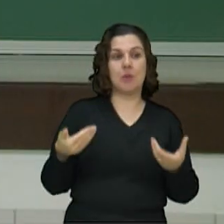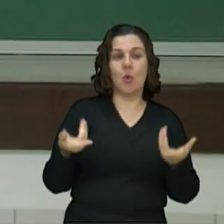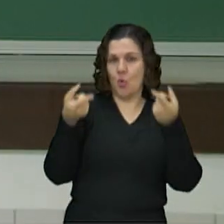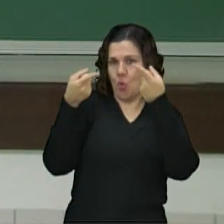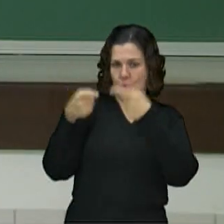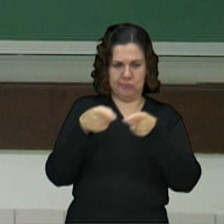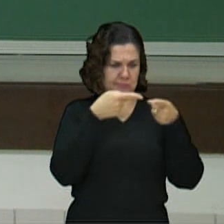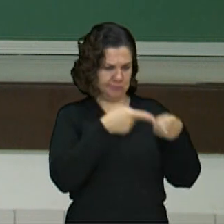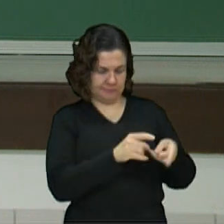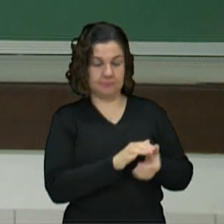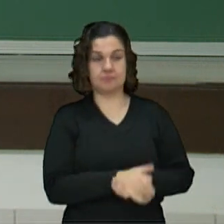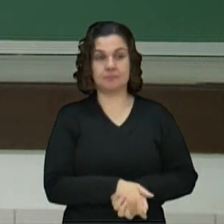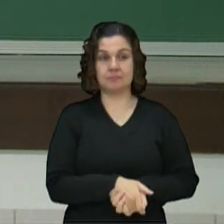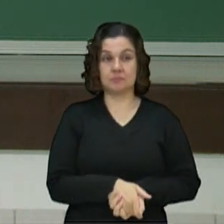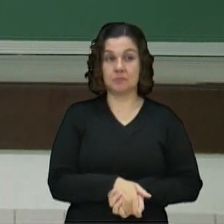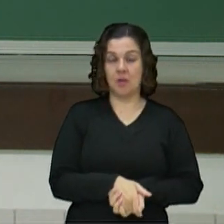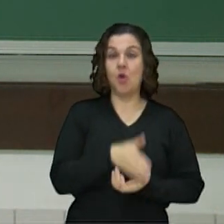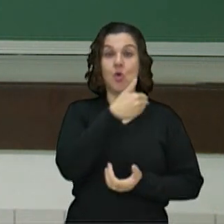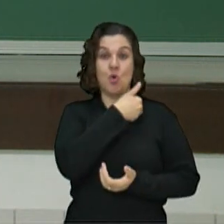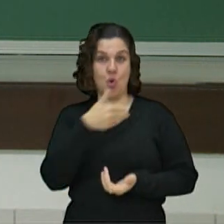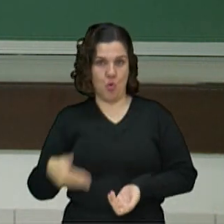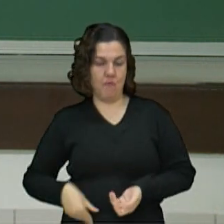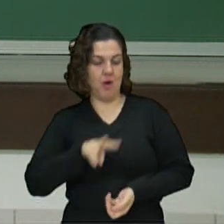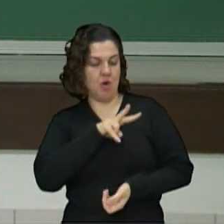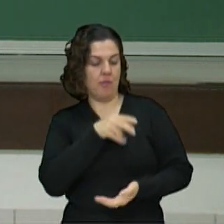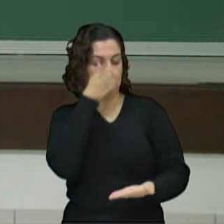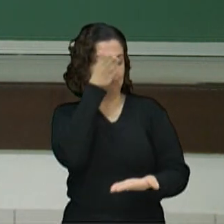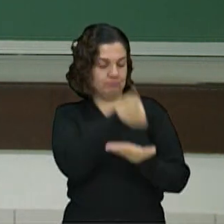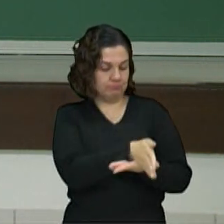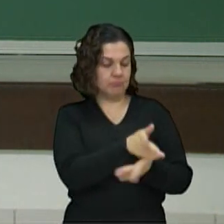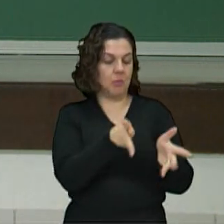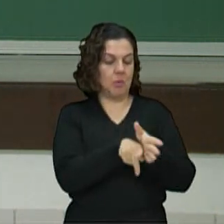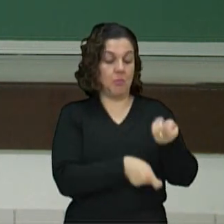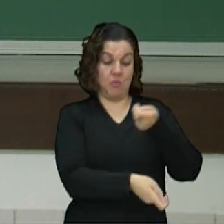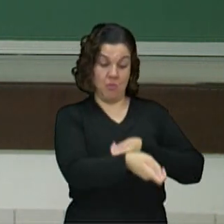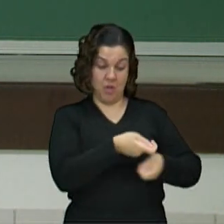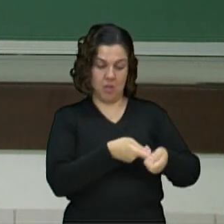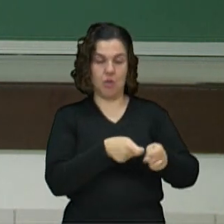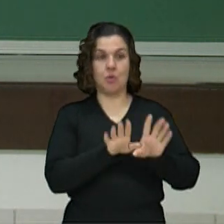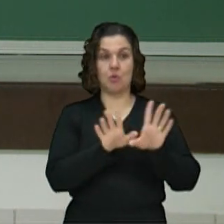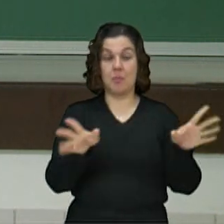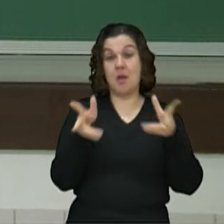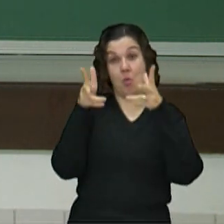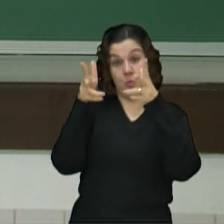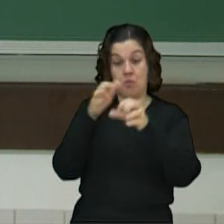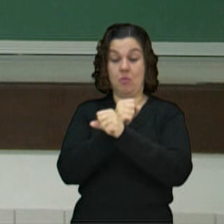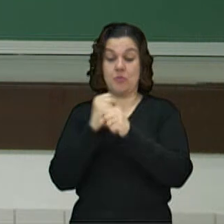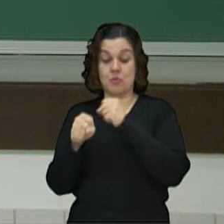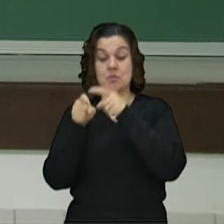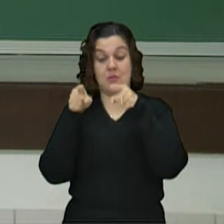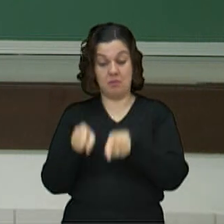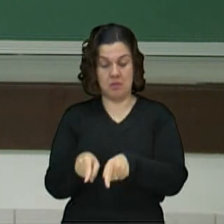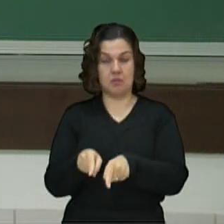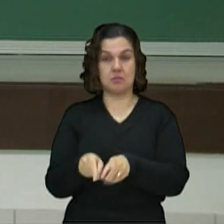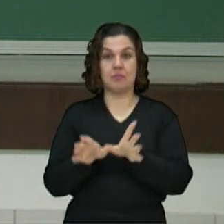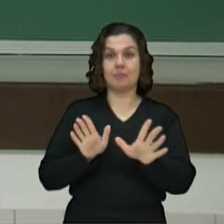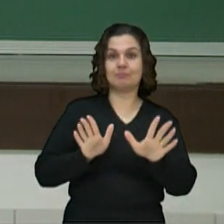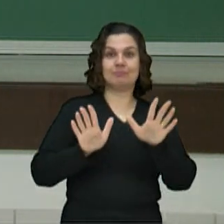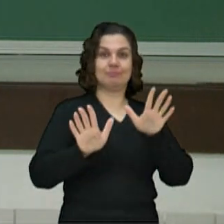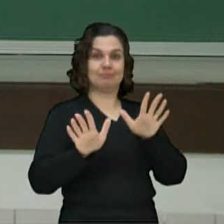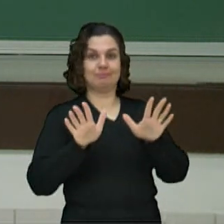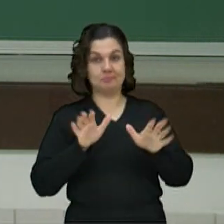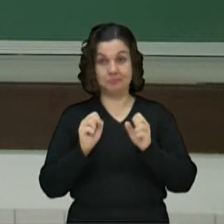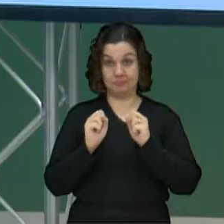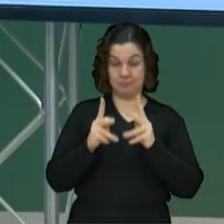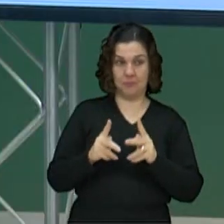contra essas ideias. O governo deve sim interferir na economia, mas não da maneira do socialismo. O governo deve manter esse controle.